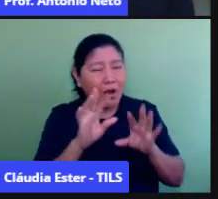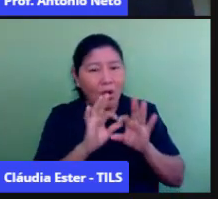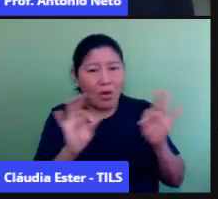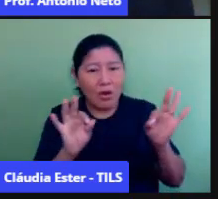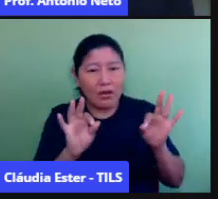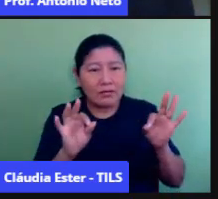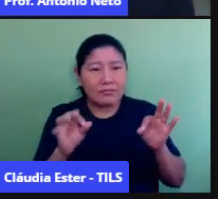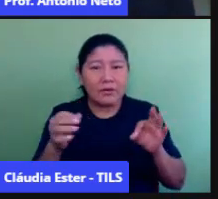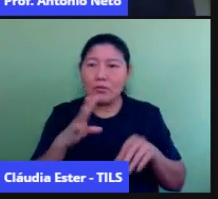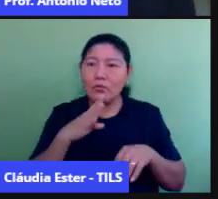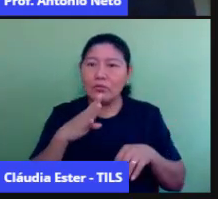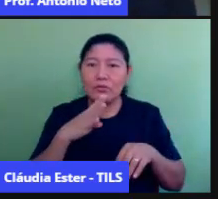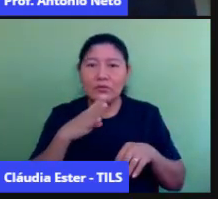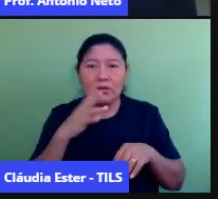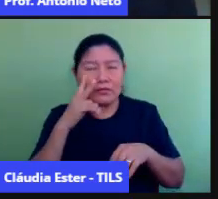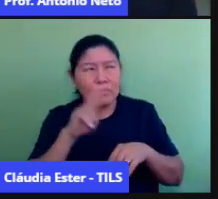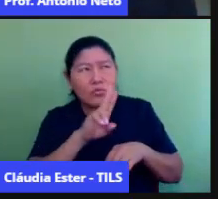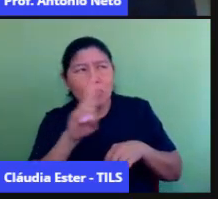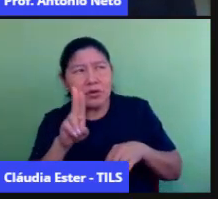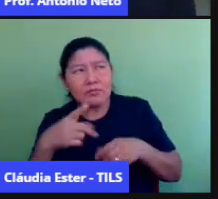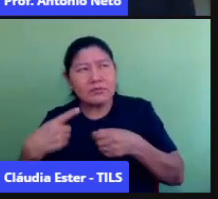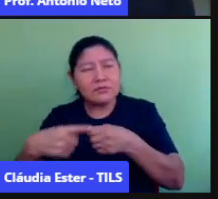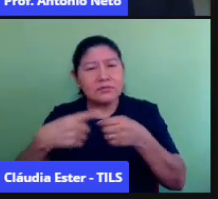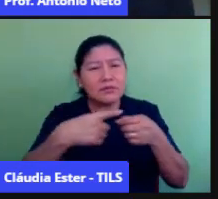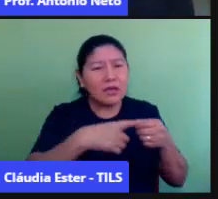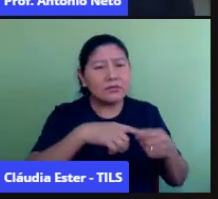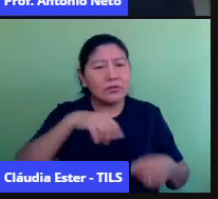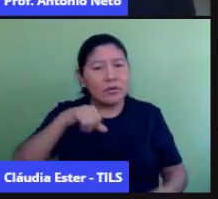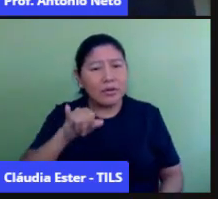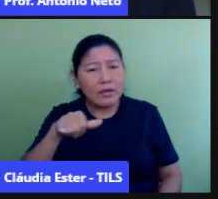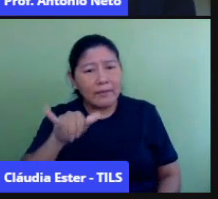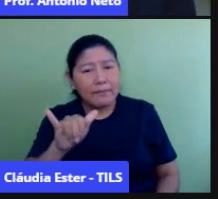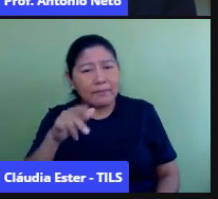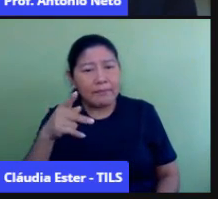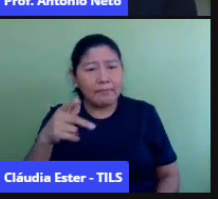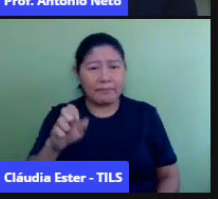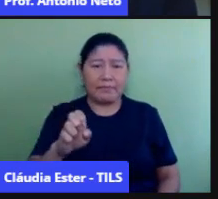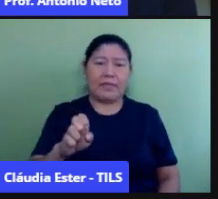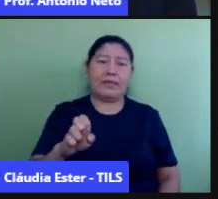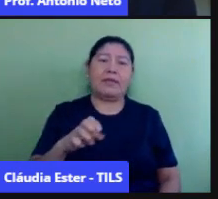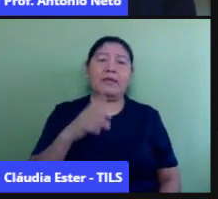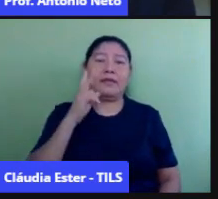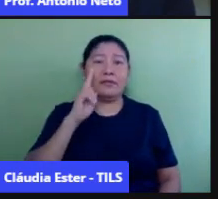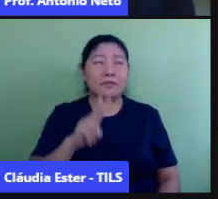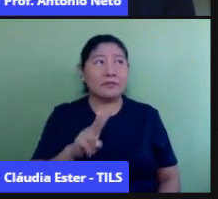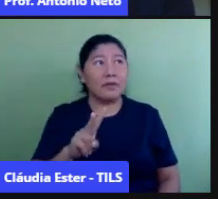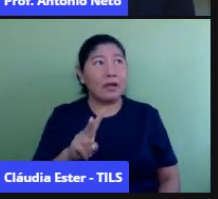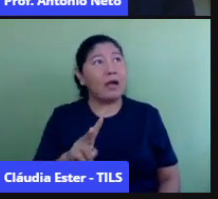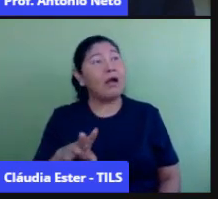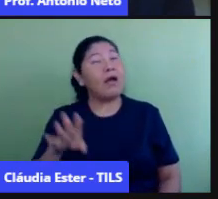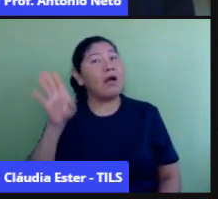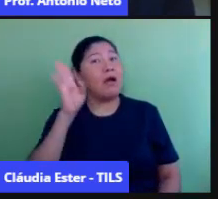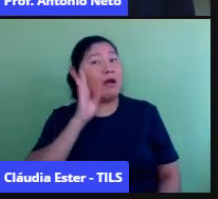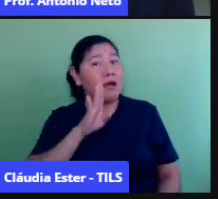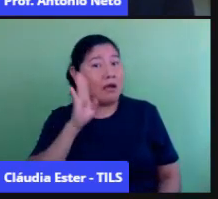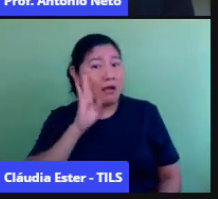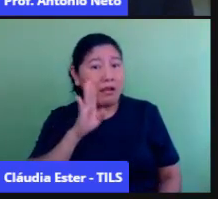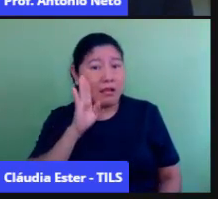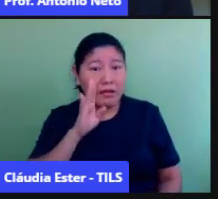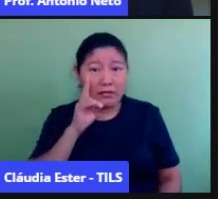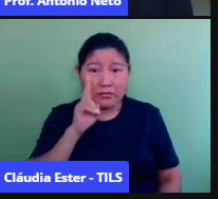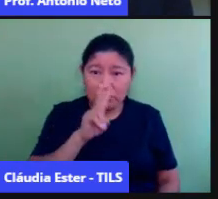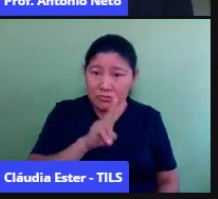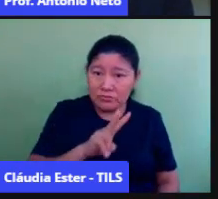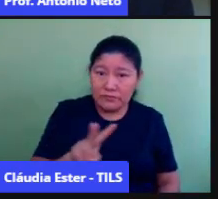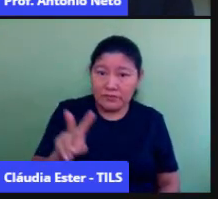pela quantidade, né, que nós temos aqui, que chega nesse período, daqui para frente, ele vai ter a